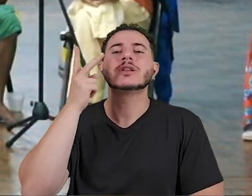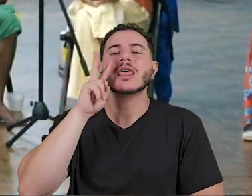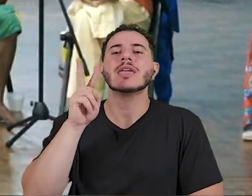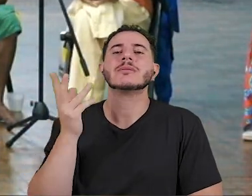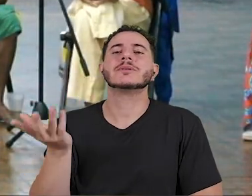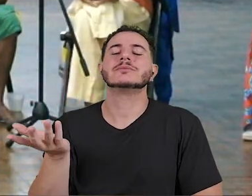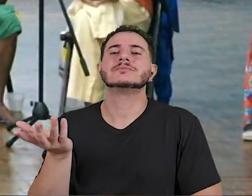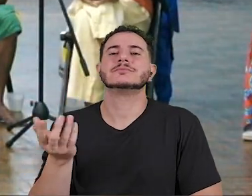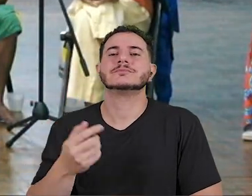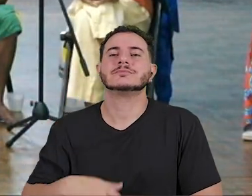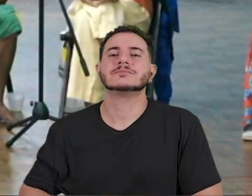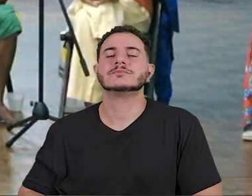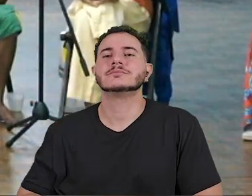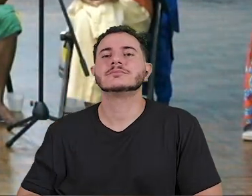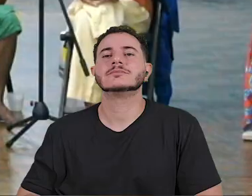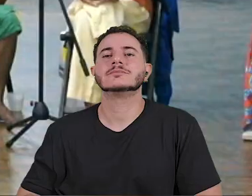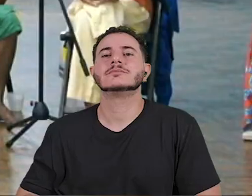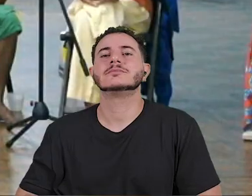aí.